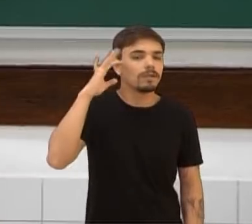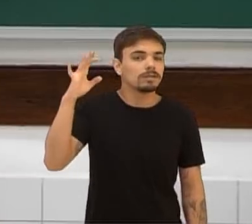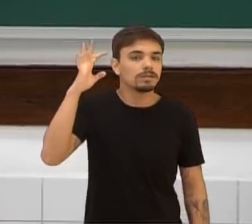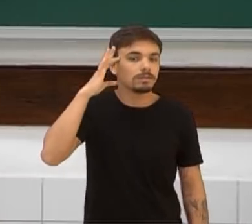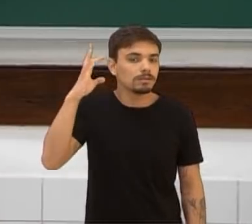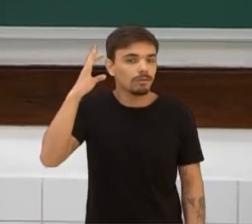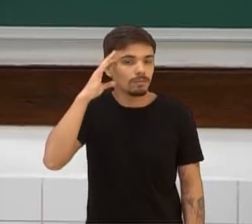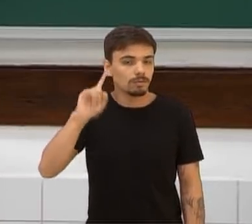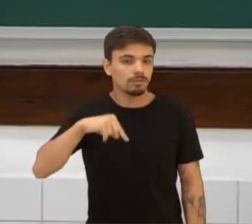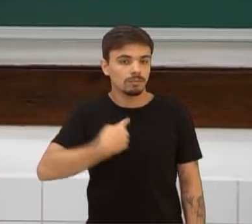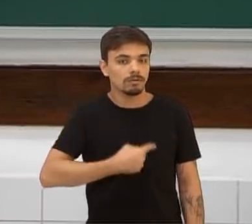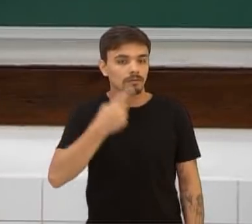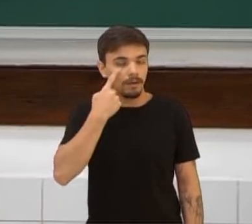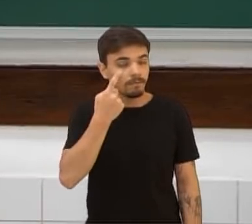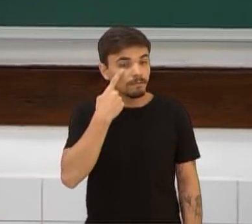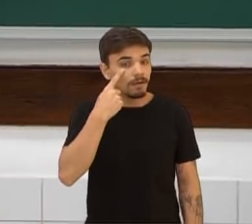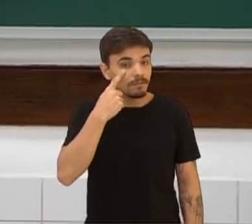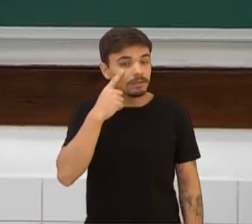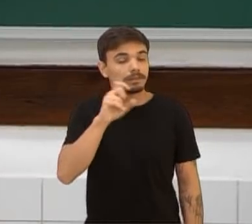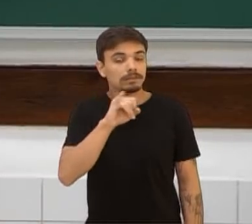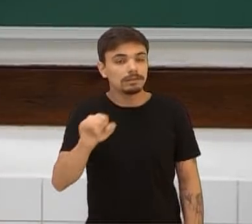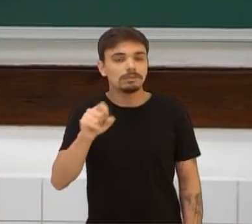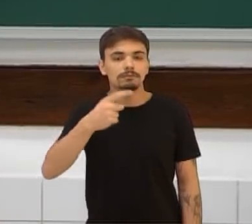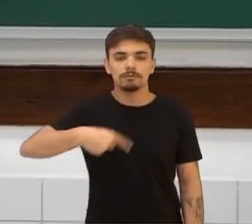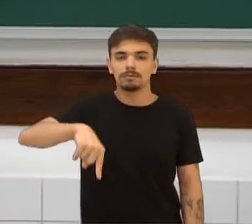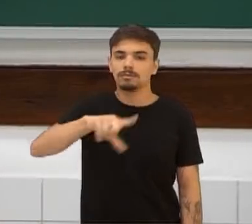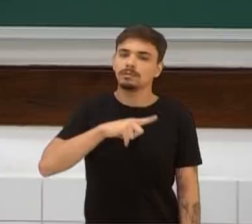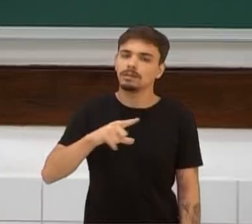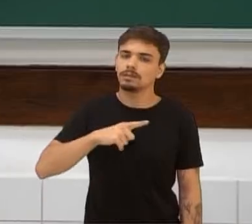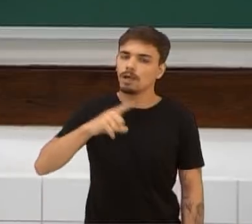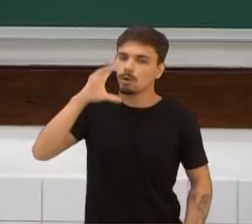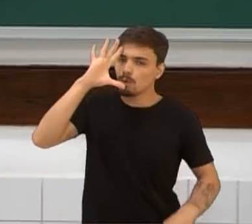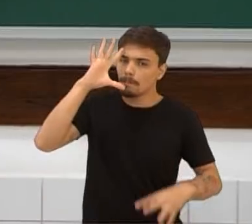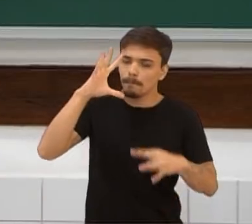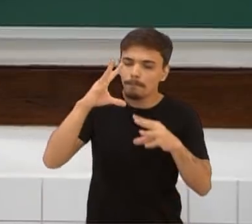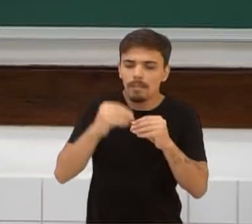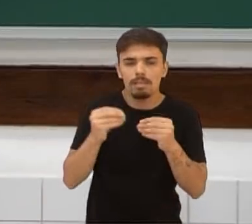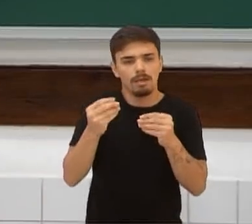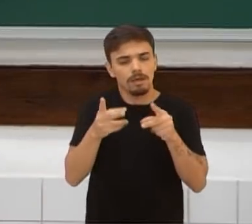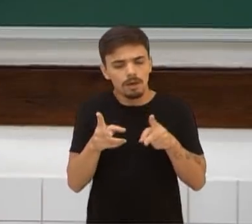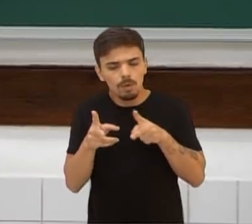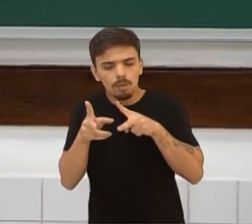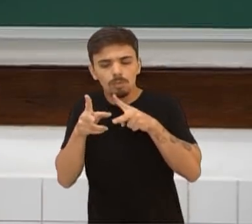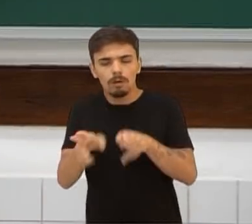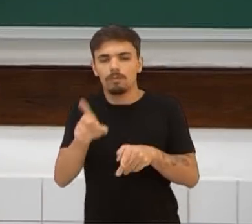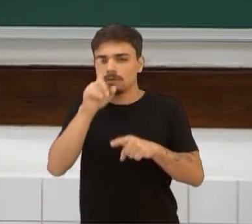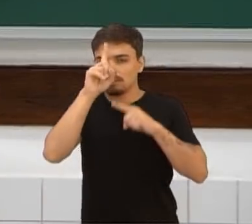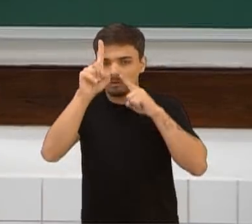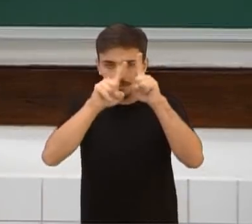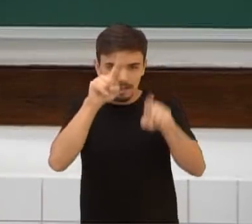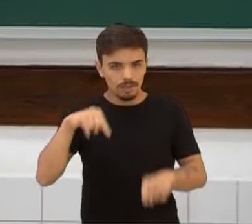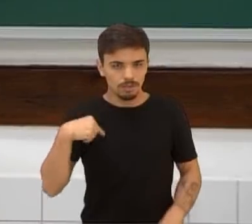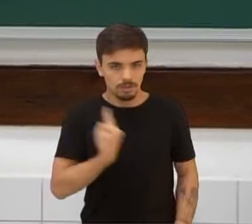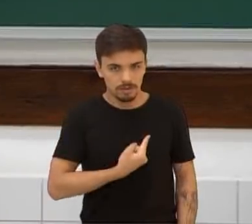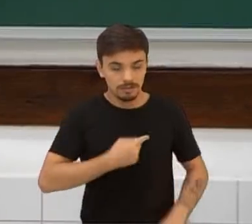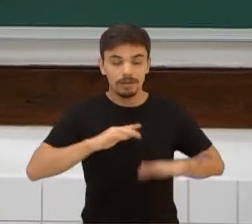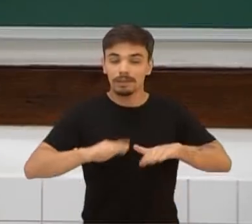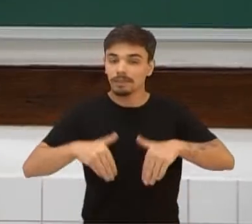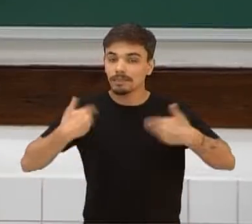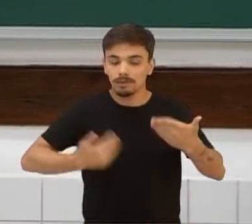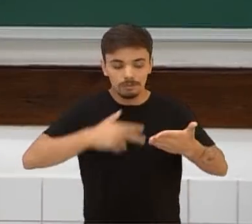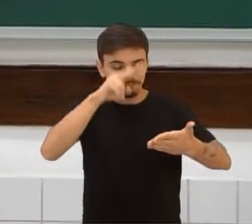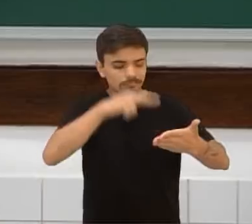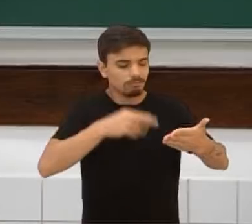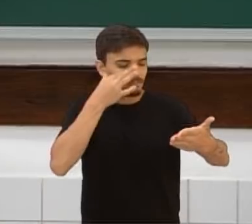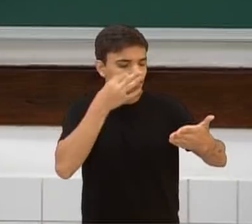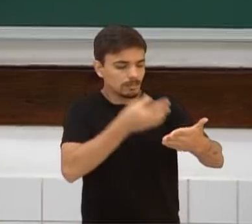reflexão, a gente vai ver se vocês chegaram no mesmo ponto, da mesma ideia que a gente tem. Vamos lá? Então, leiam